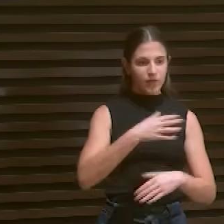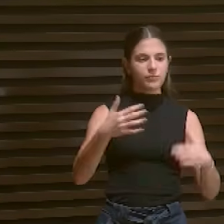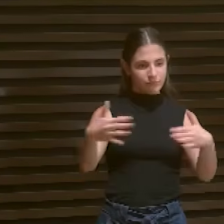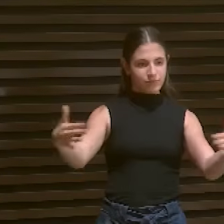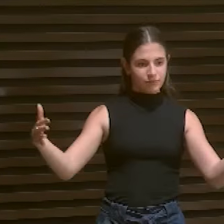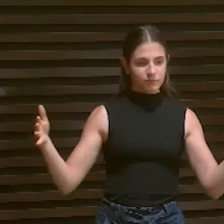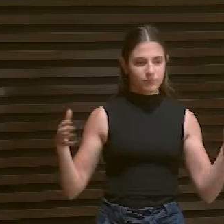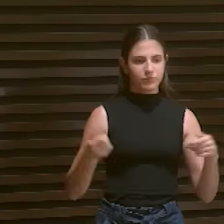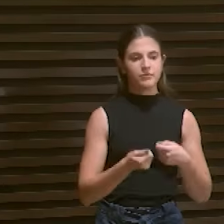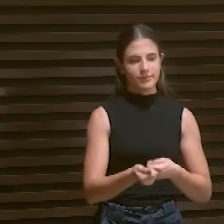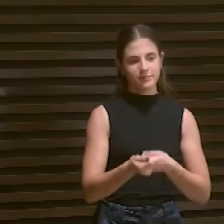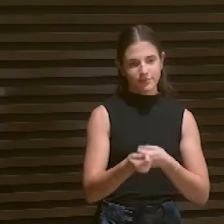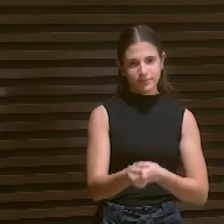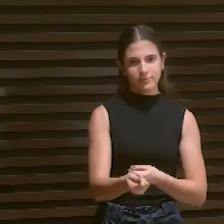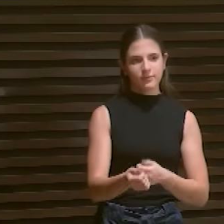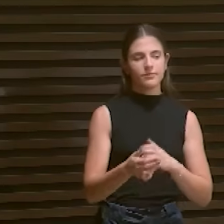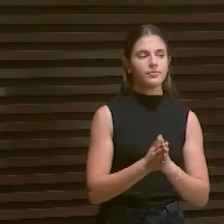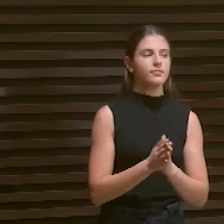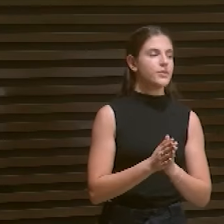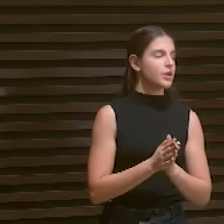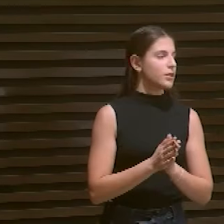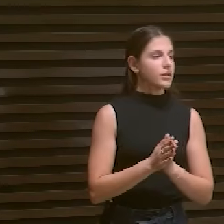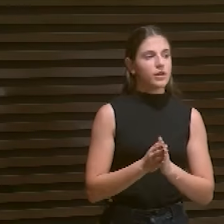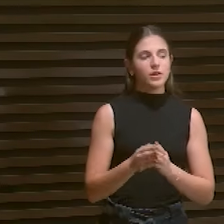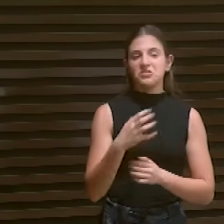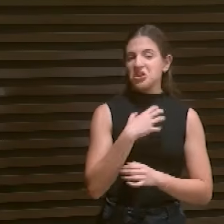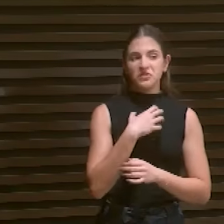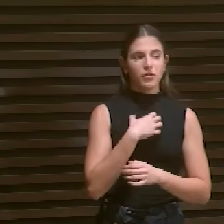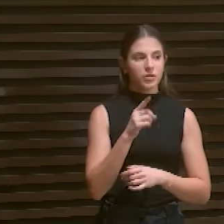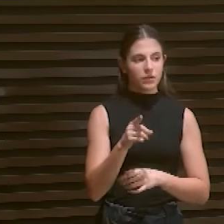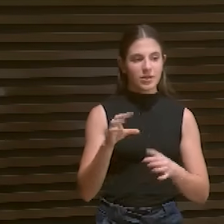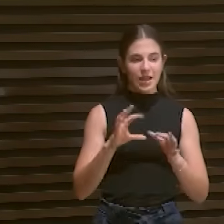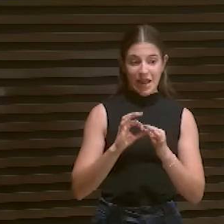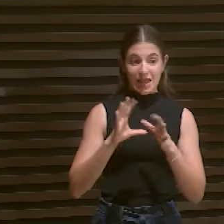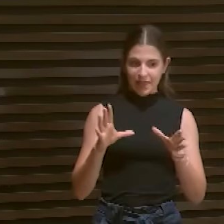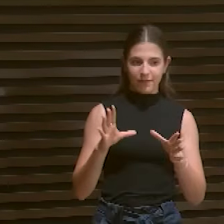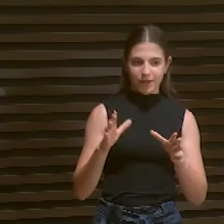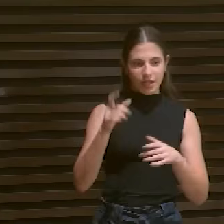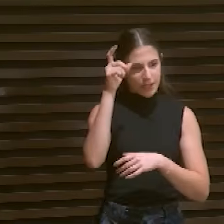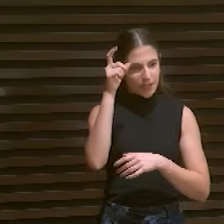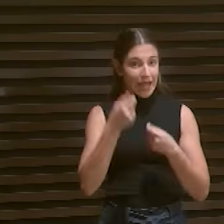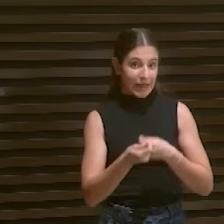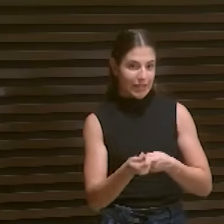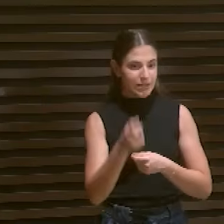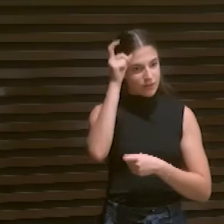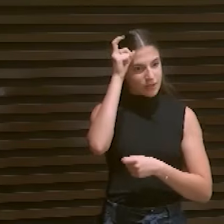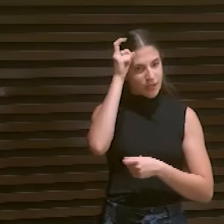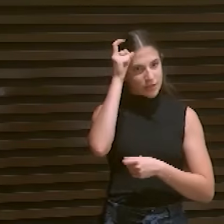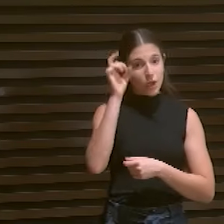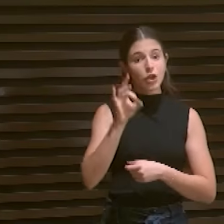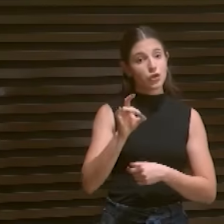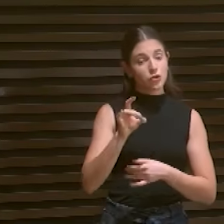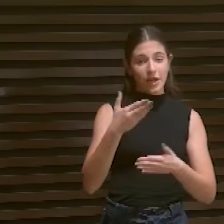Como que nós vamos... Não há meios de você se livrar disso, a não ser que você não esteja mais aqui.